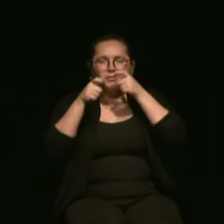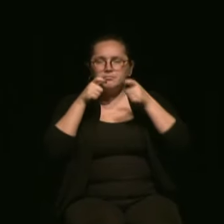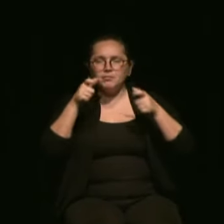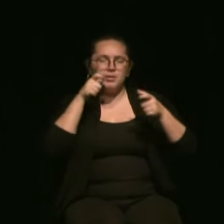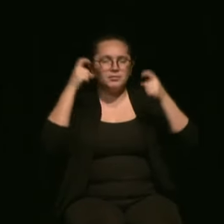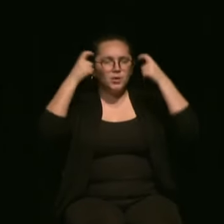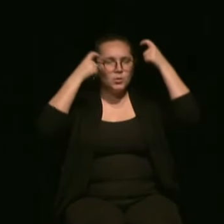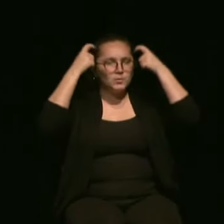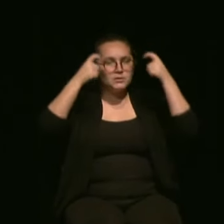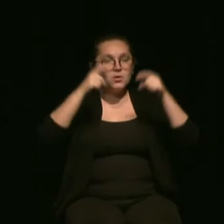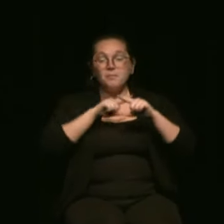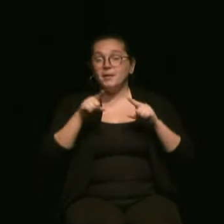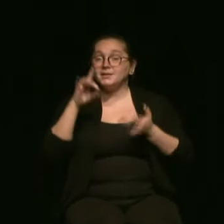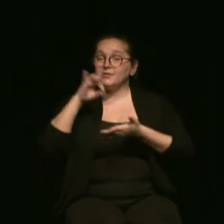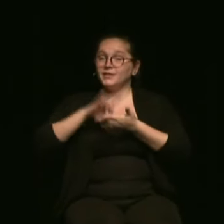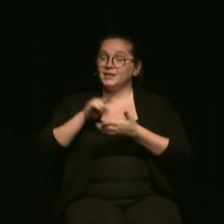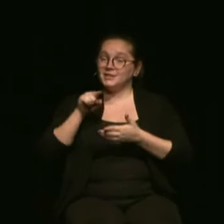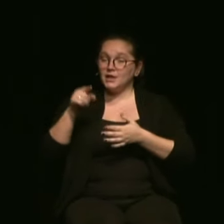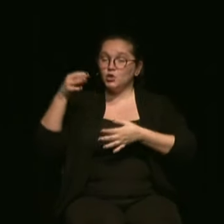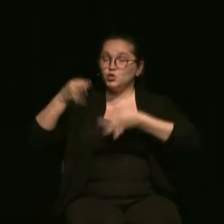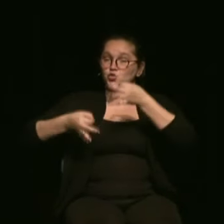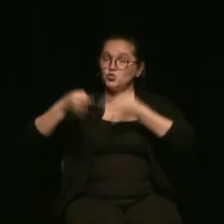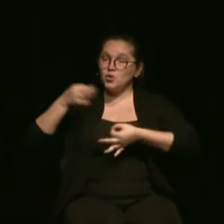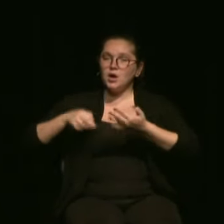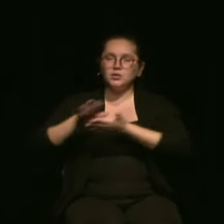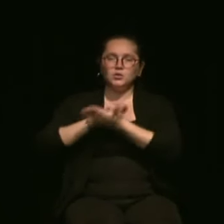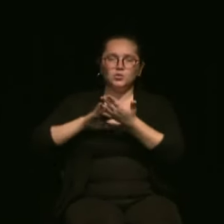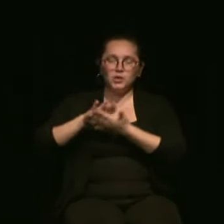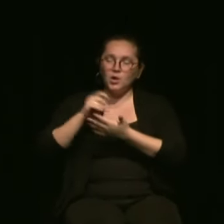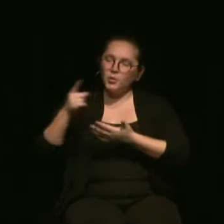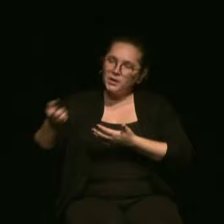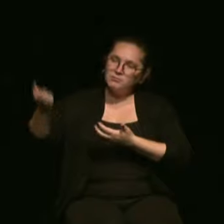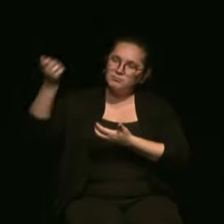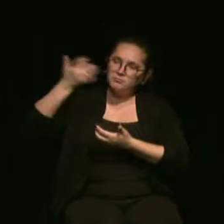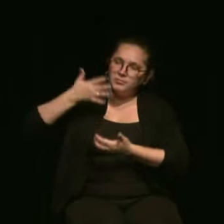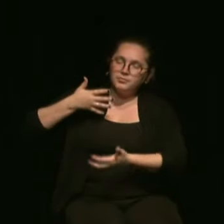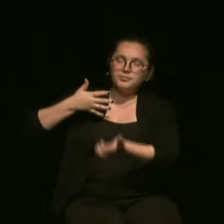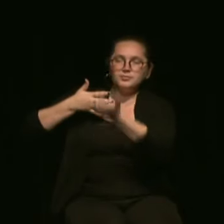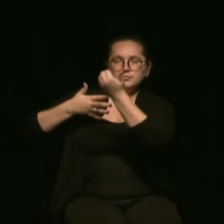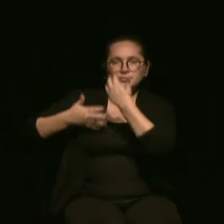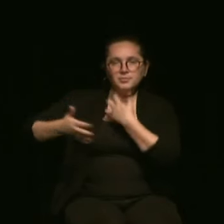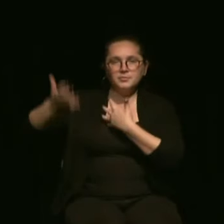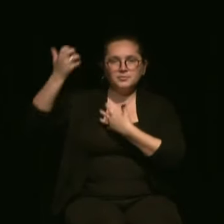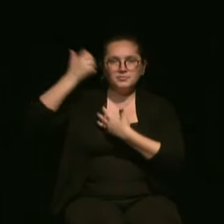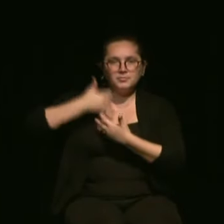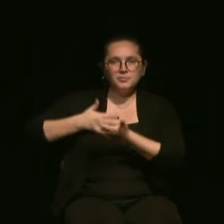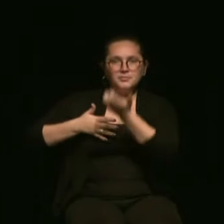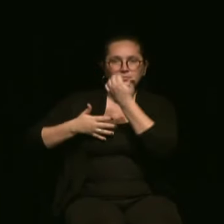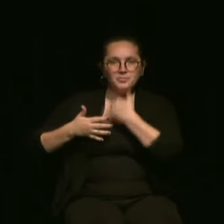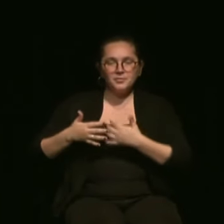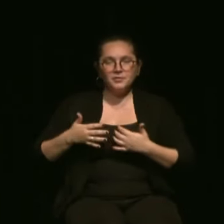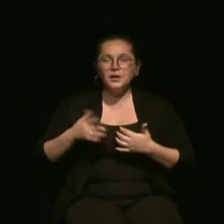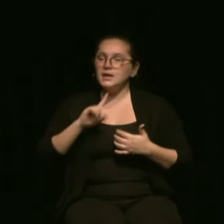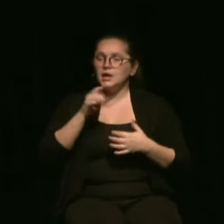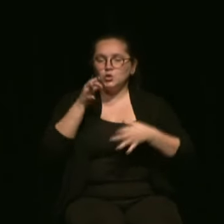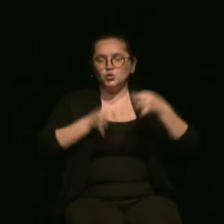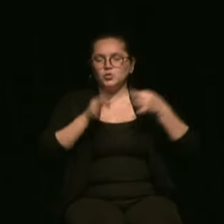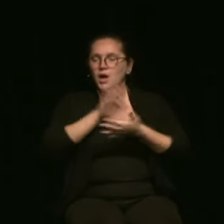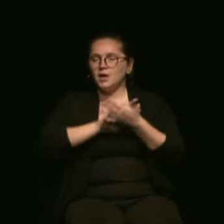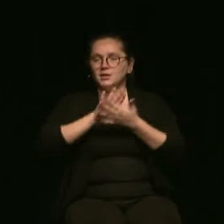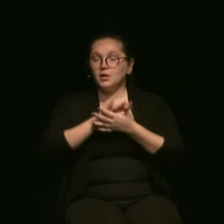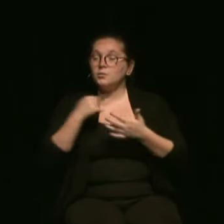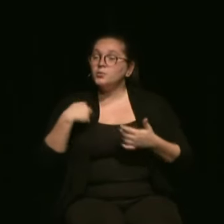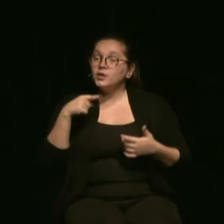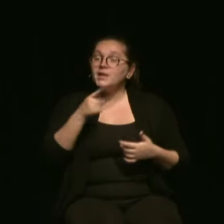é verdade é que ele não está julgando. Ele quer ouvir sem julgar. Ele quer ouvir e ele quer ser convencido, portanto